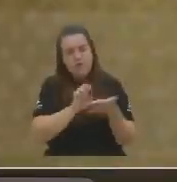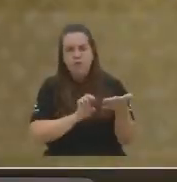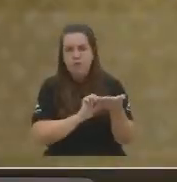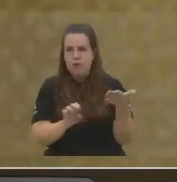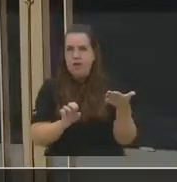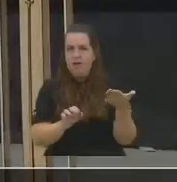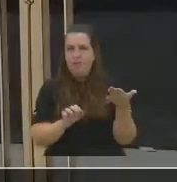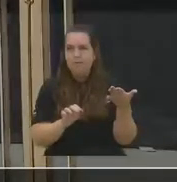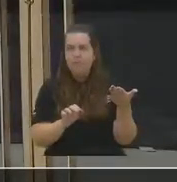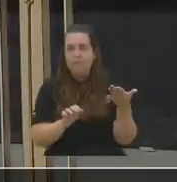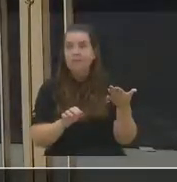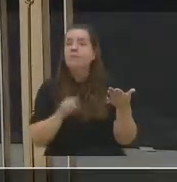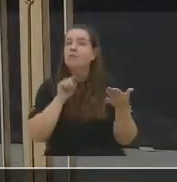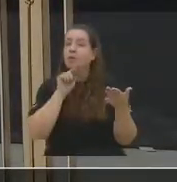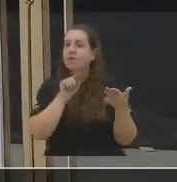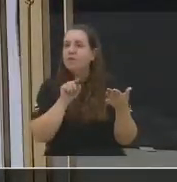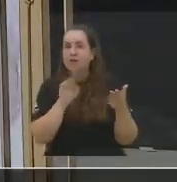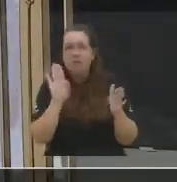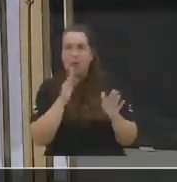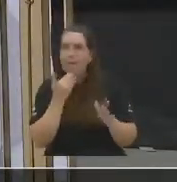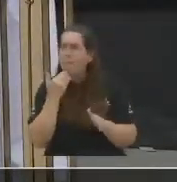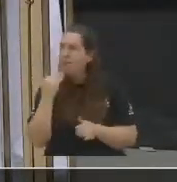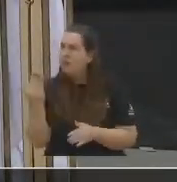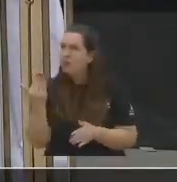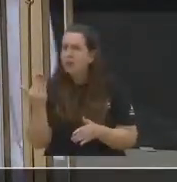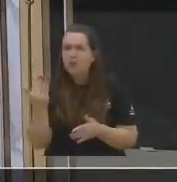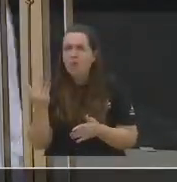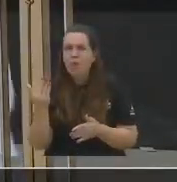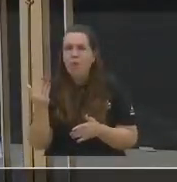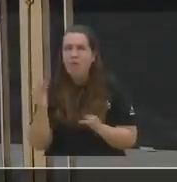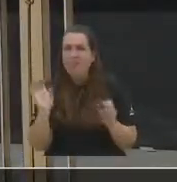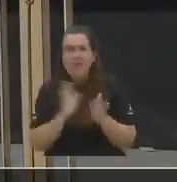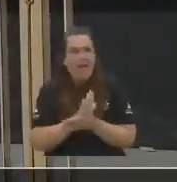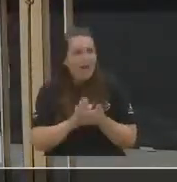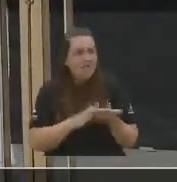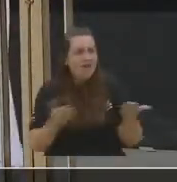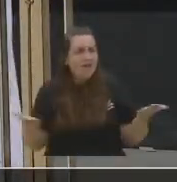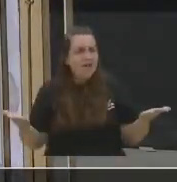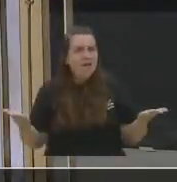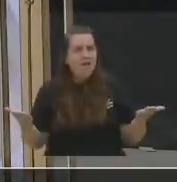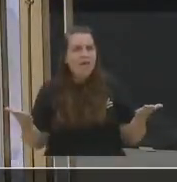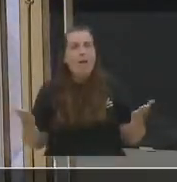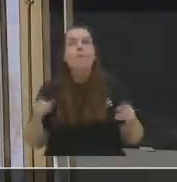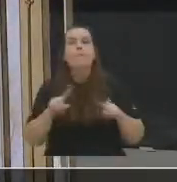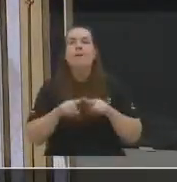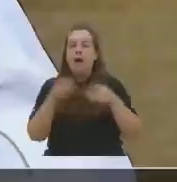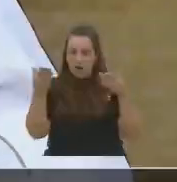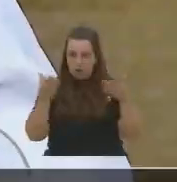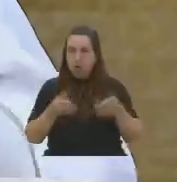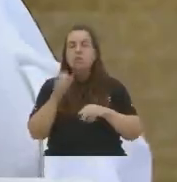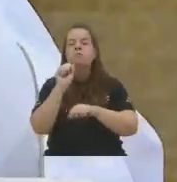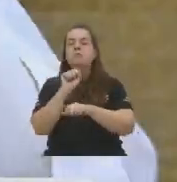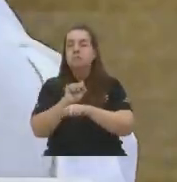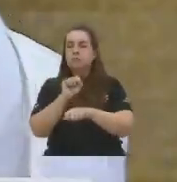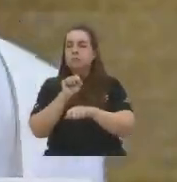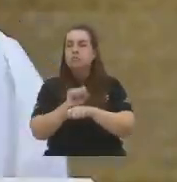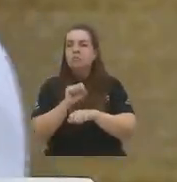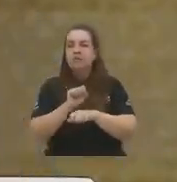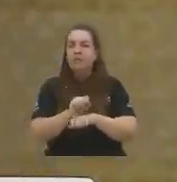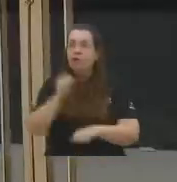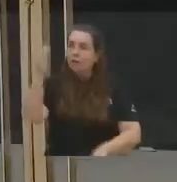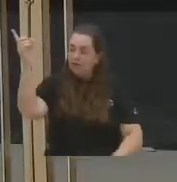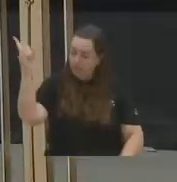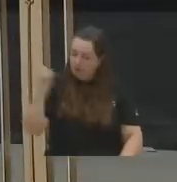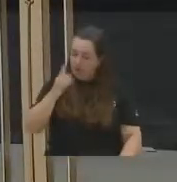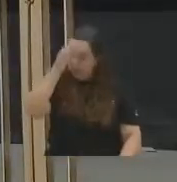hoje: vocês não pediram nada até agora, então é momento de aguardarmos. Vinde